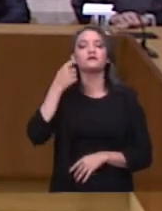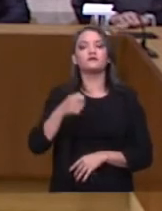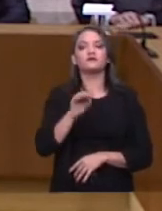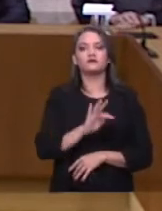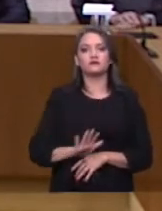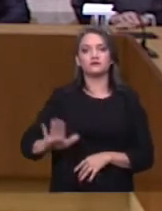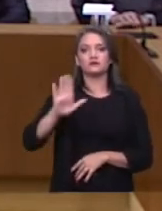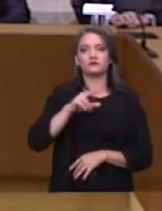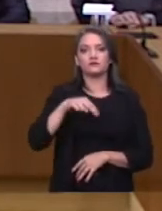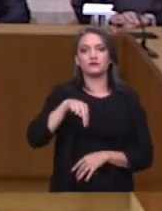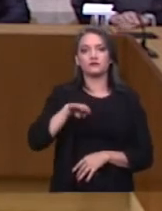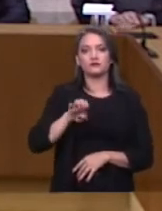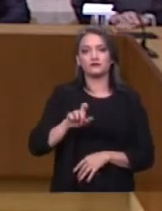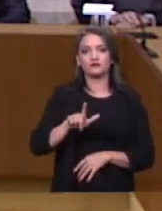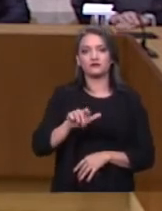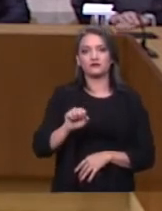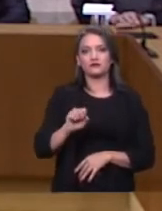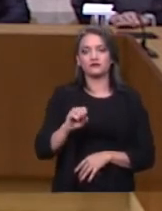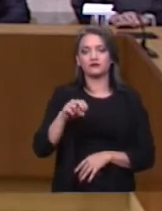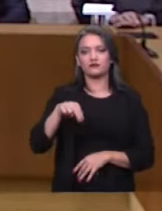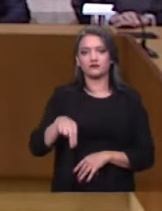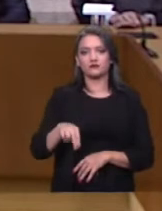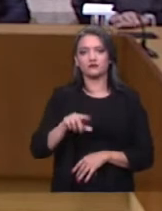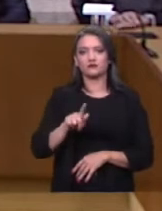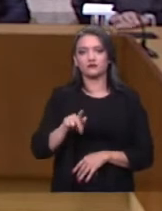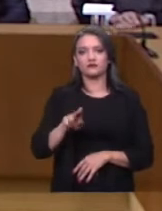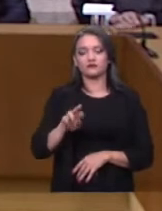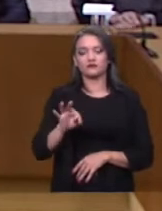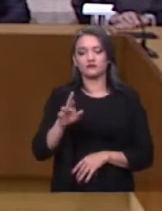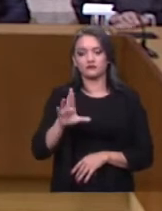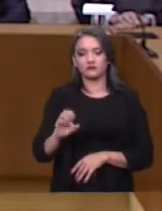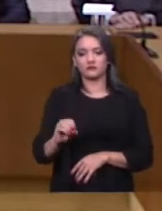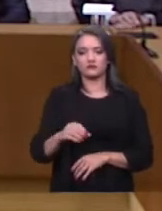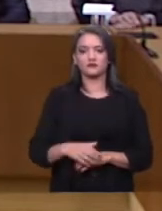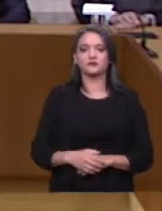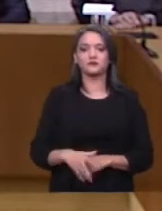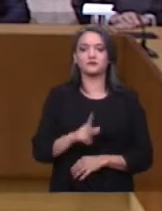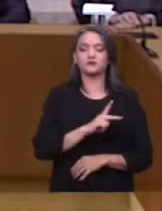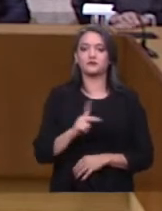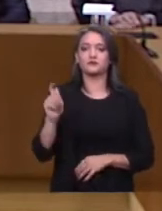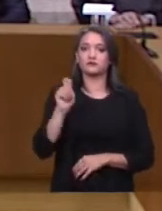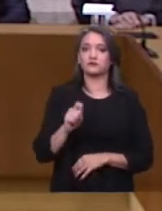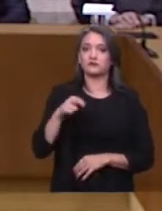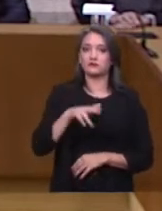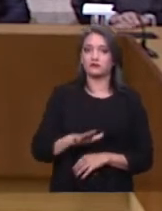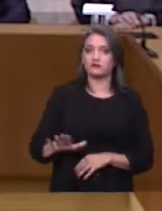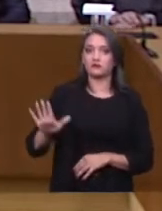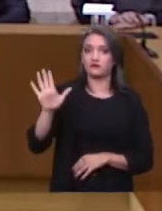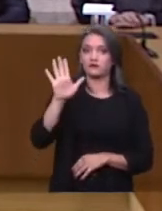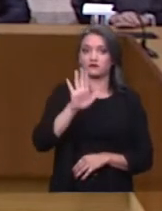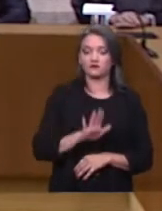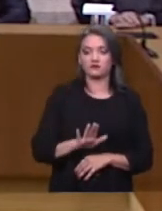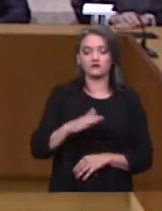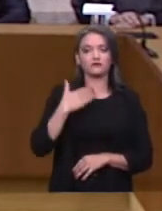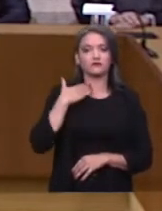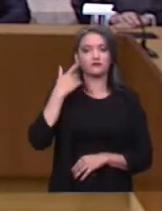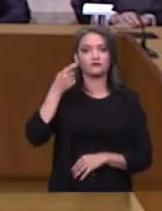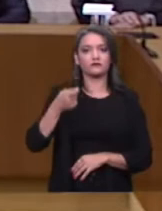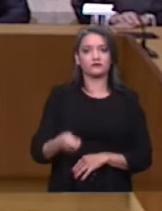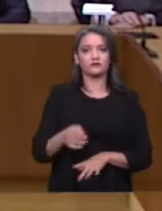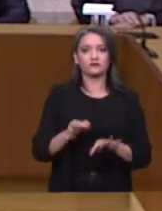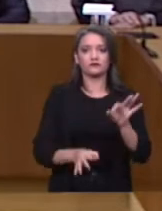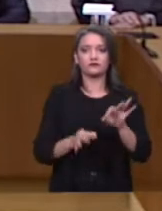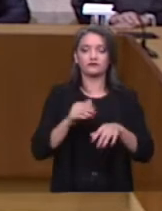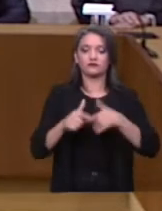Dr Nelson Gustavo Mesquita Ribeiro Alves Presidente da Associação Nacional dos magistrados